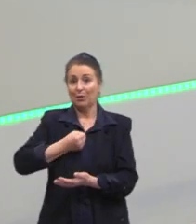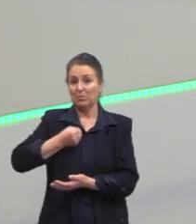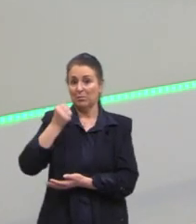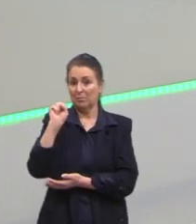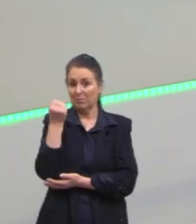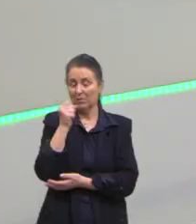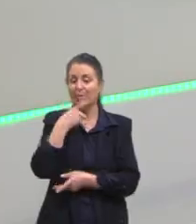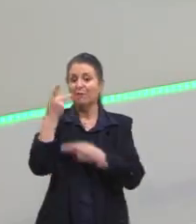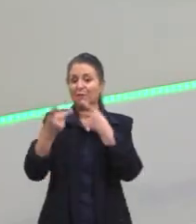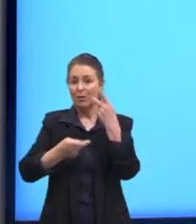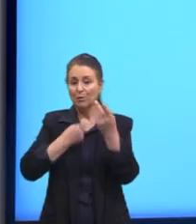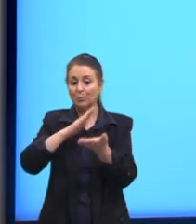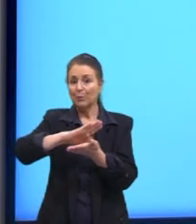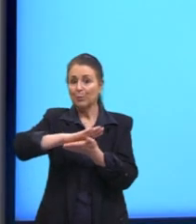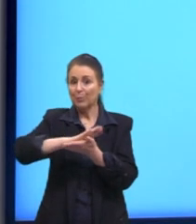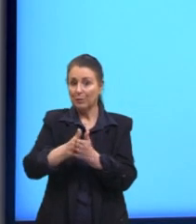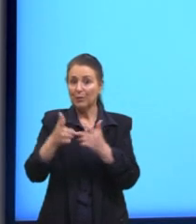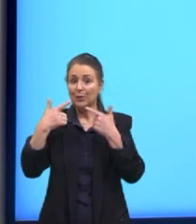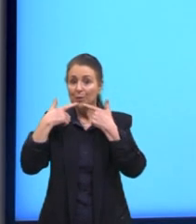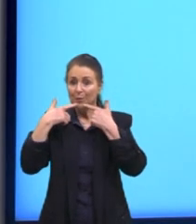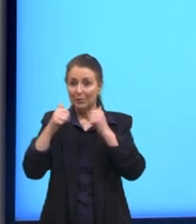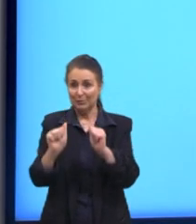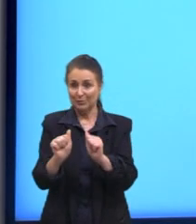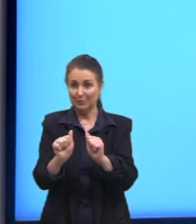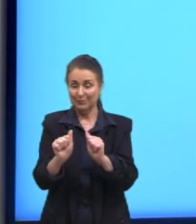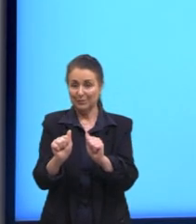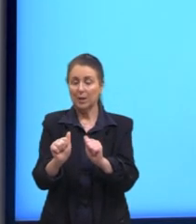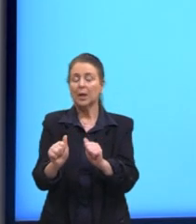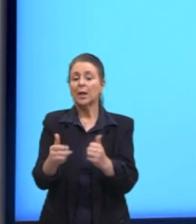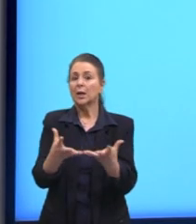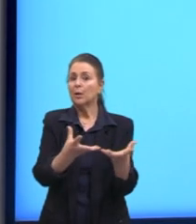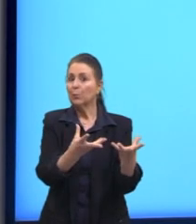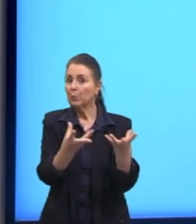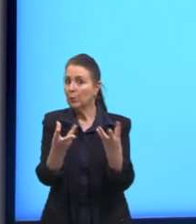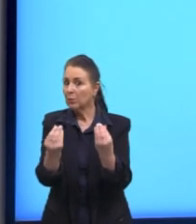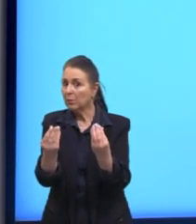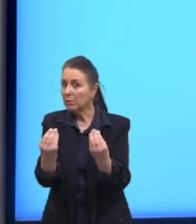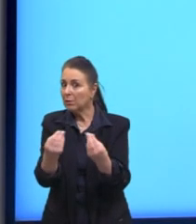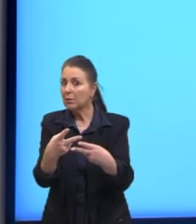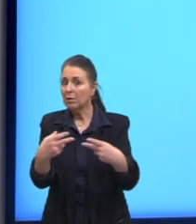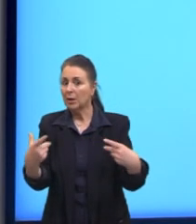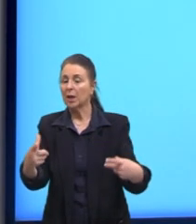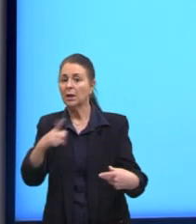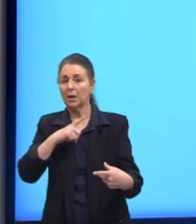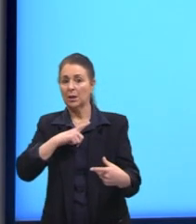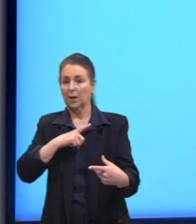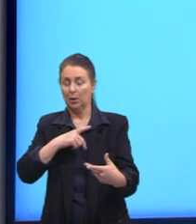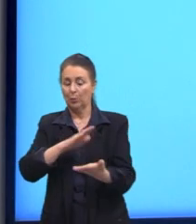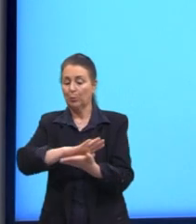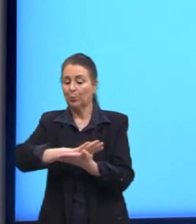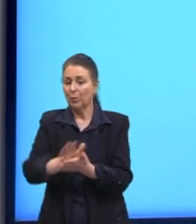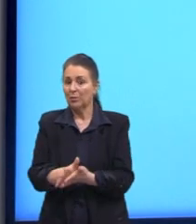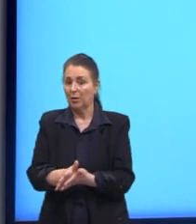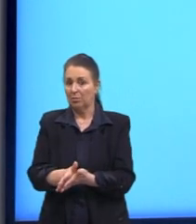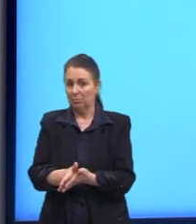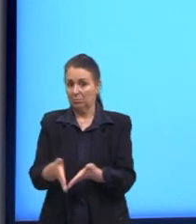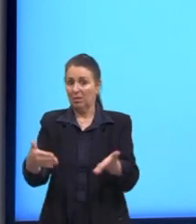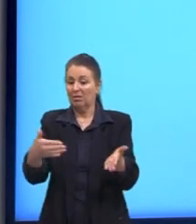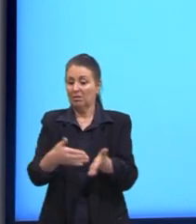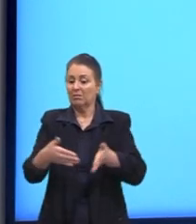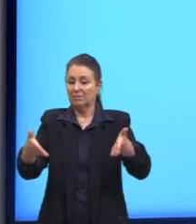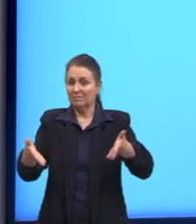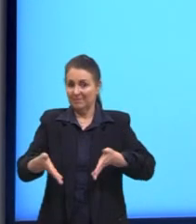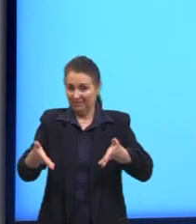só sobre preconceito linguístico. E que muitas das coisas que a gente tem como preconceito ainda hoje, elas